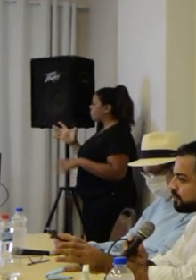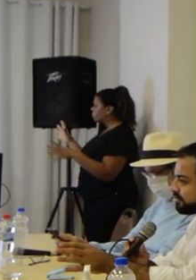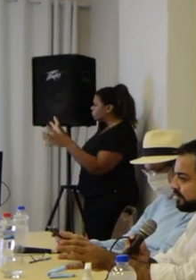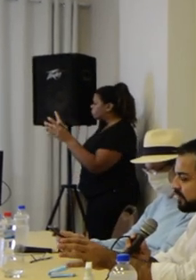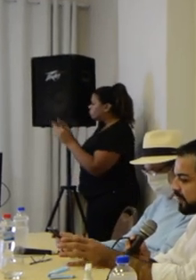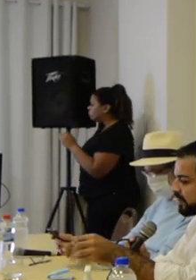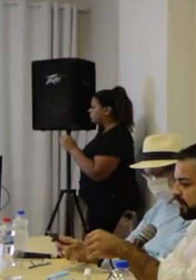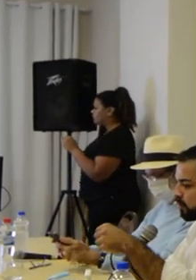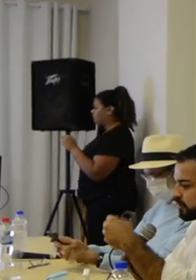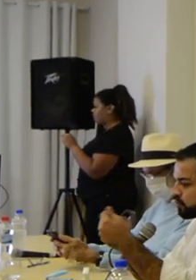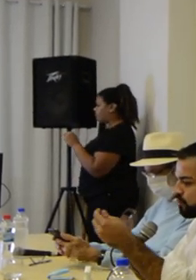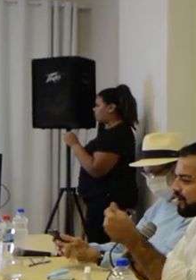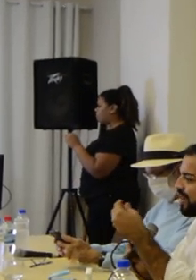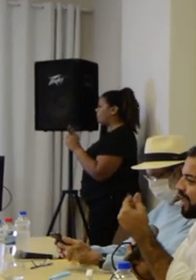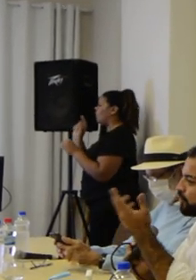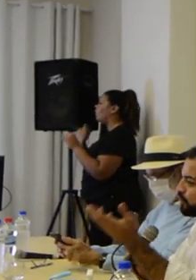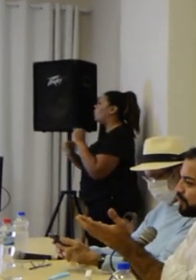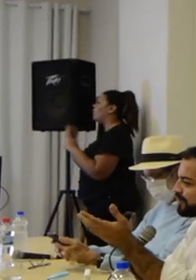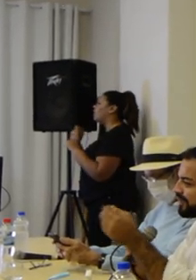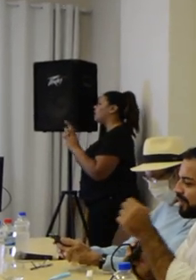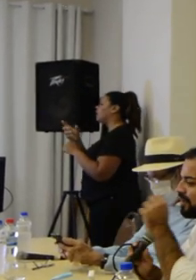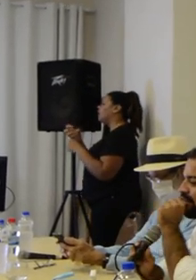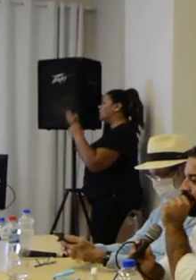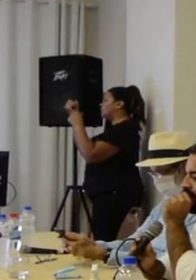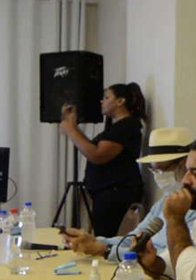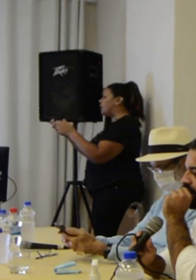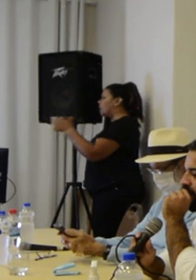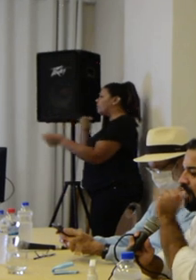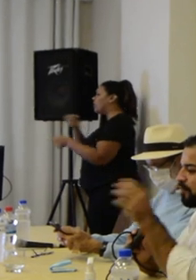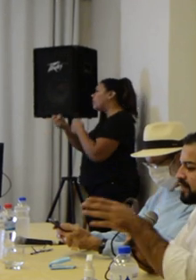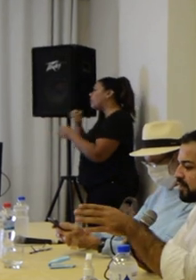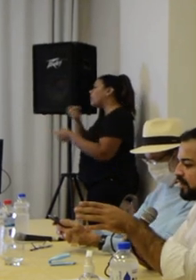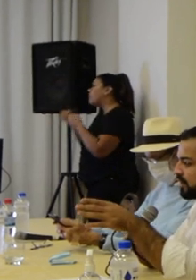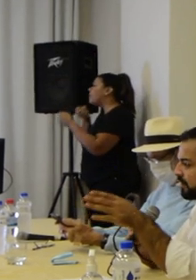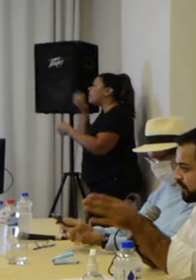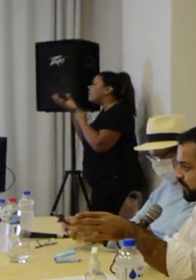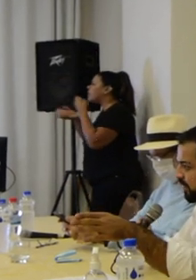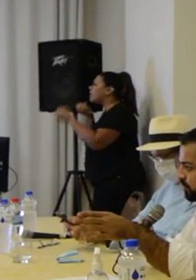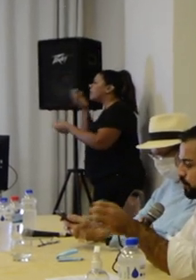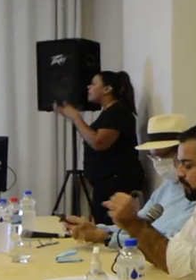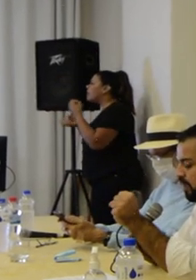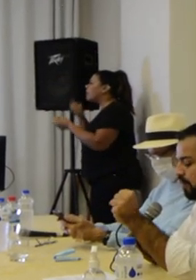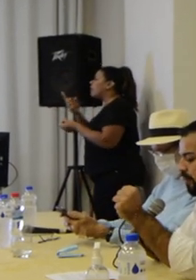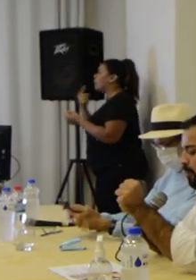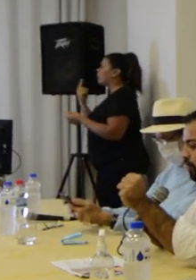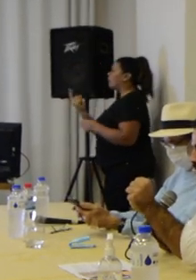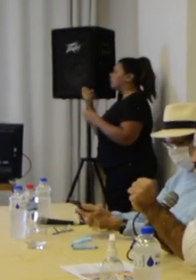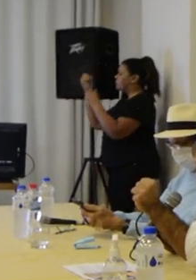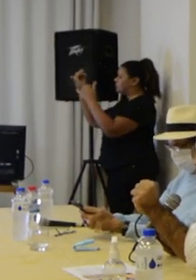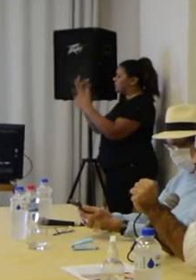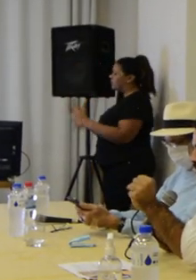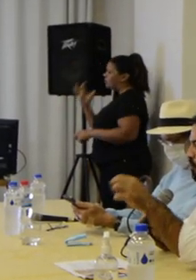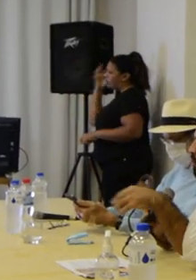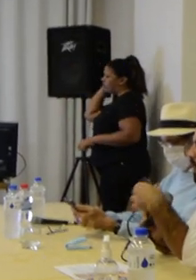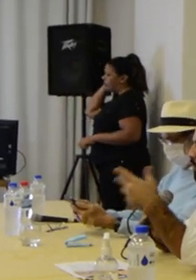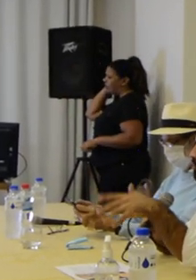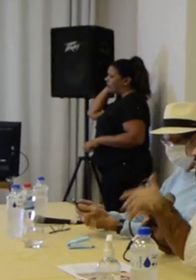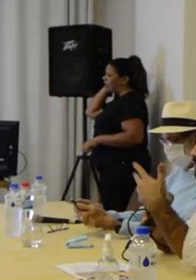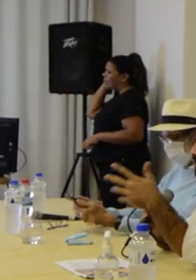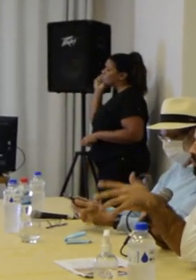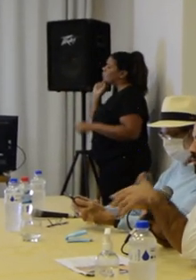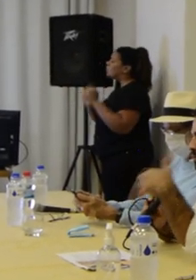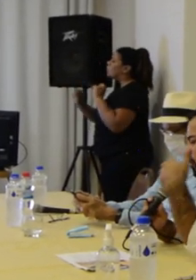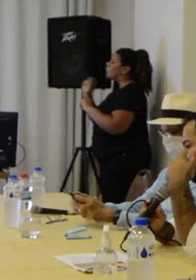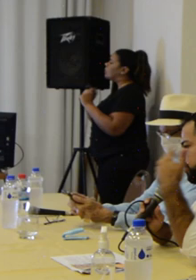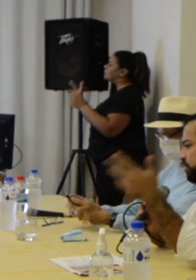resumo, que é um resumo falado, né, que a gente apresenta nas rádios, para poder divulgar o que